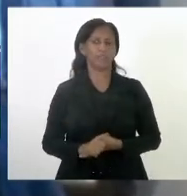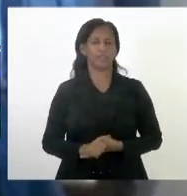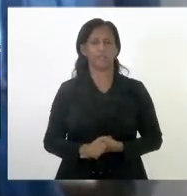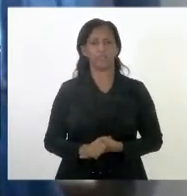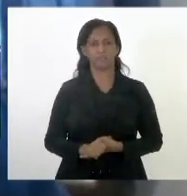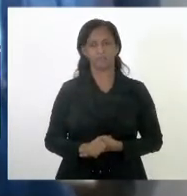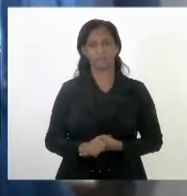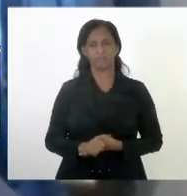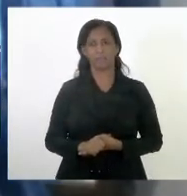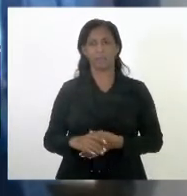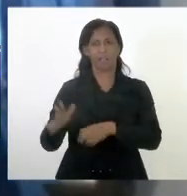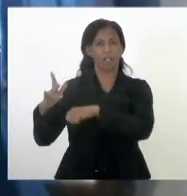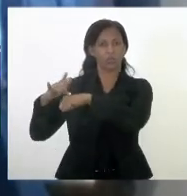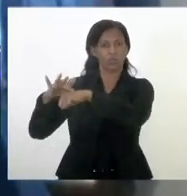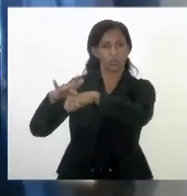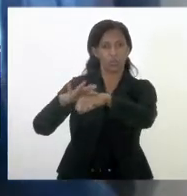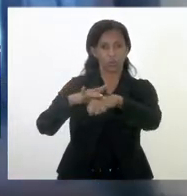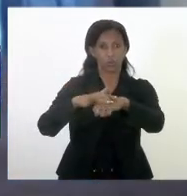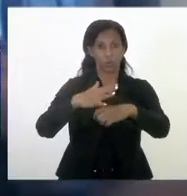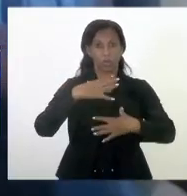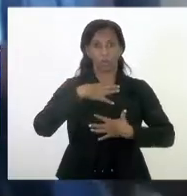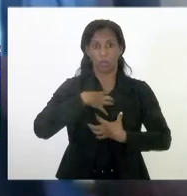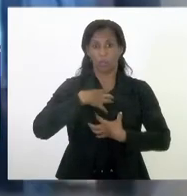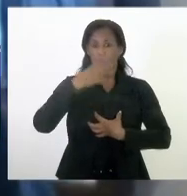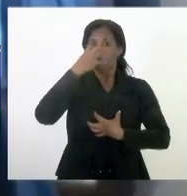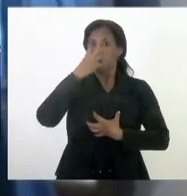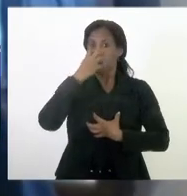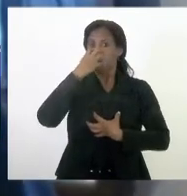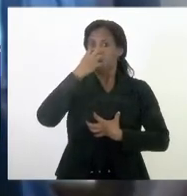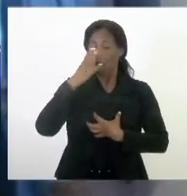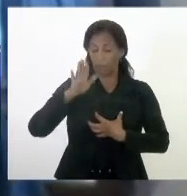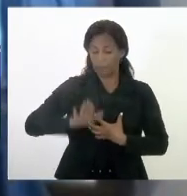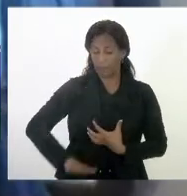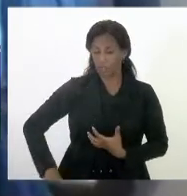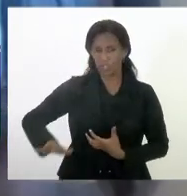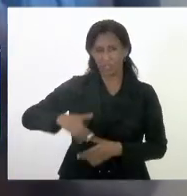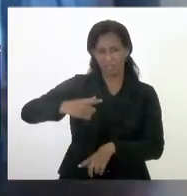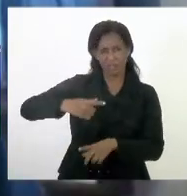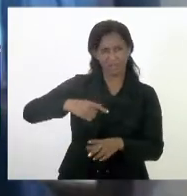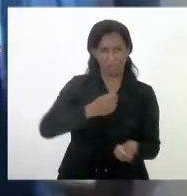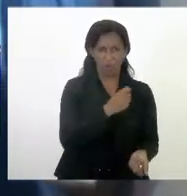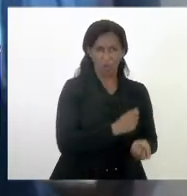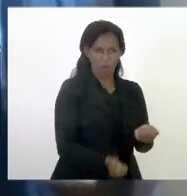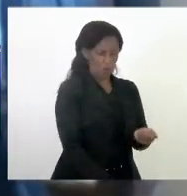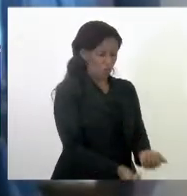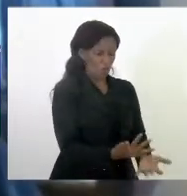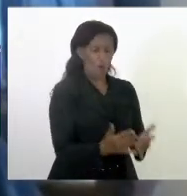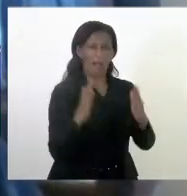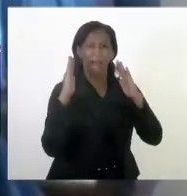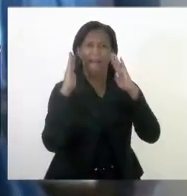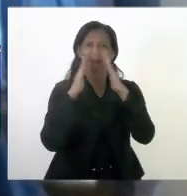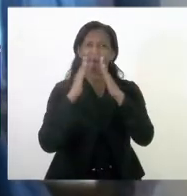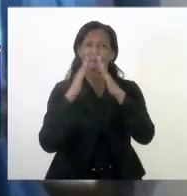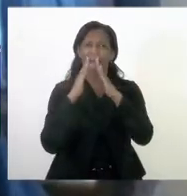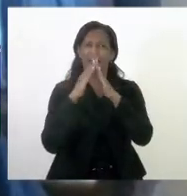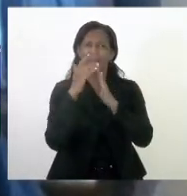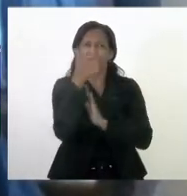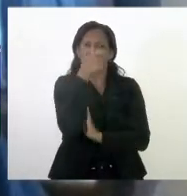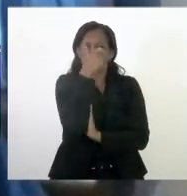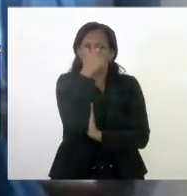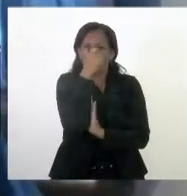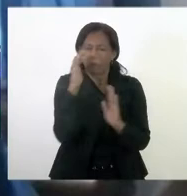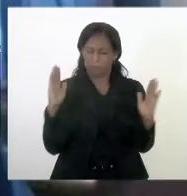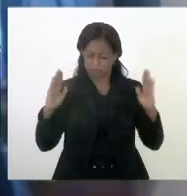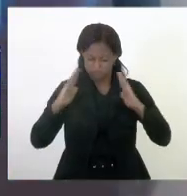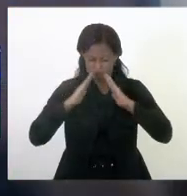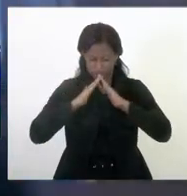respiratório, nas doenças pulmonares, nas crianças que estão lá em volta, geralmente as casas pequenas, com pouca ventilação.